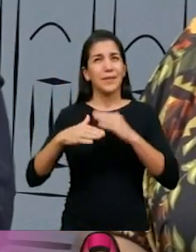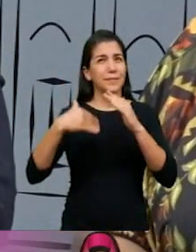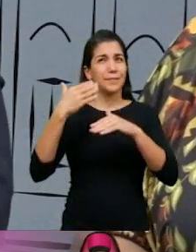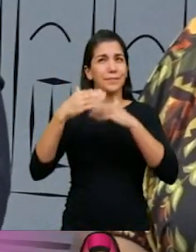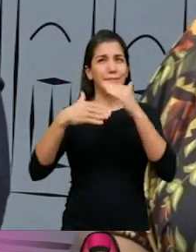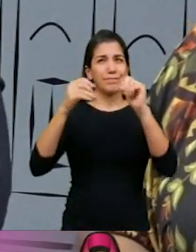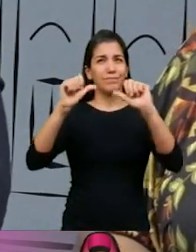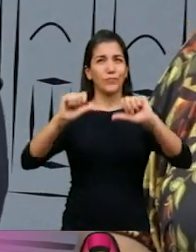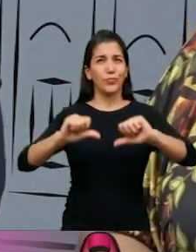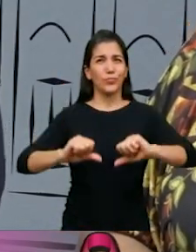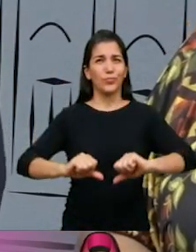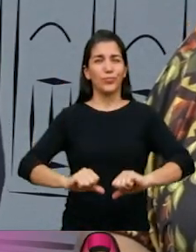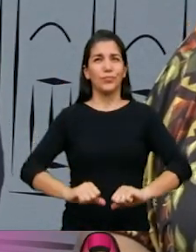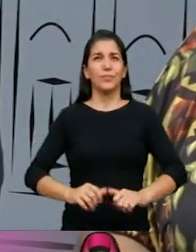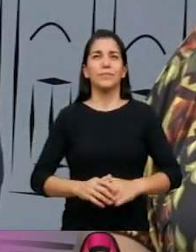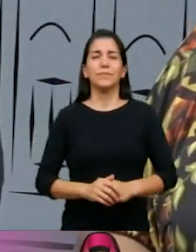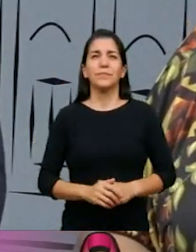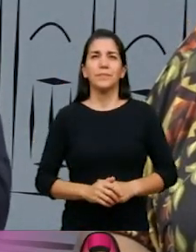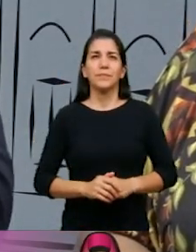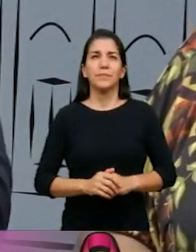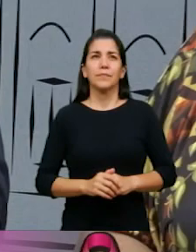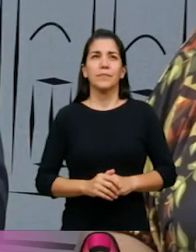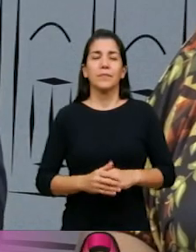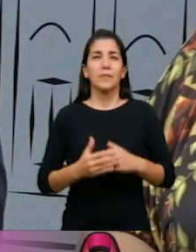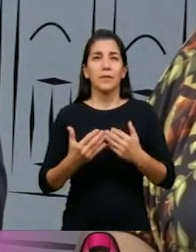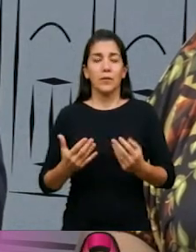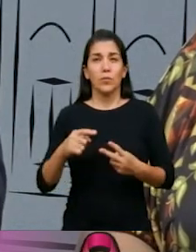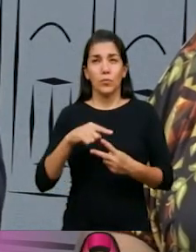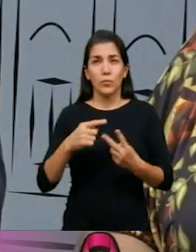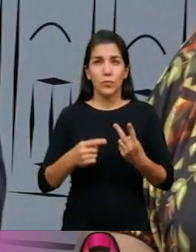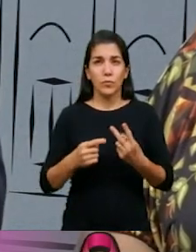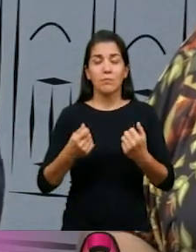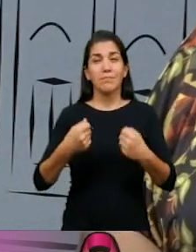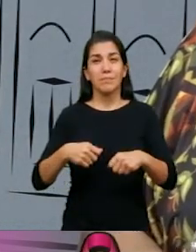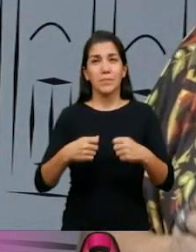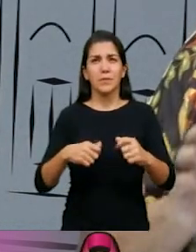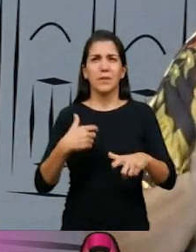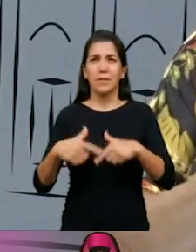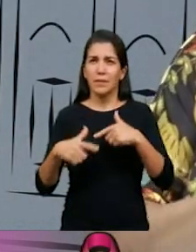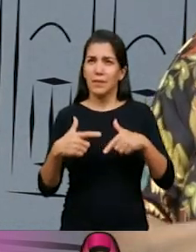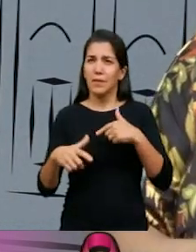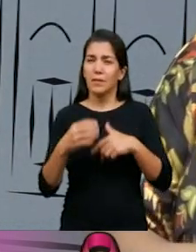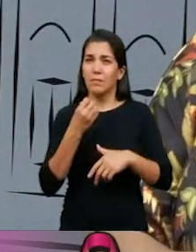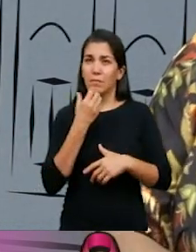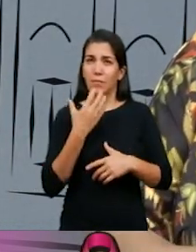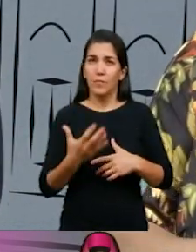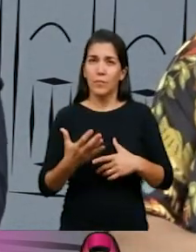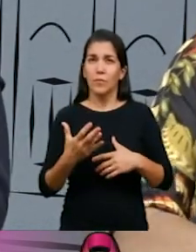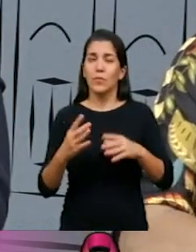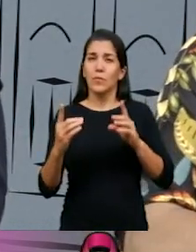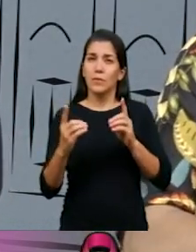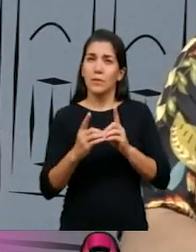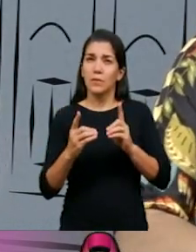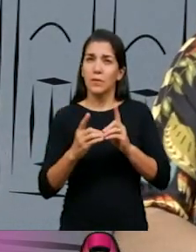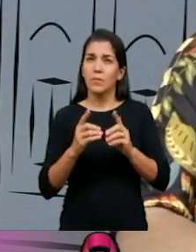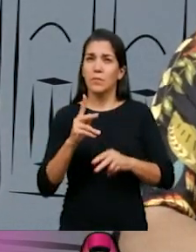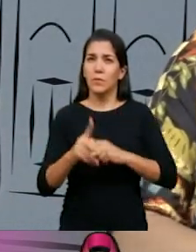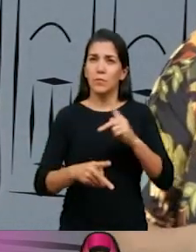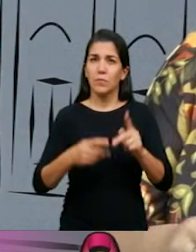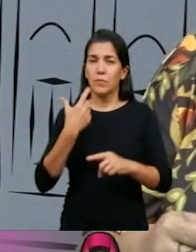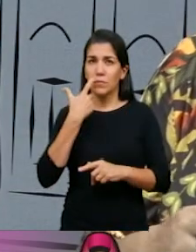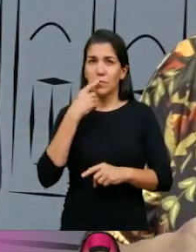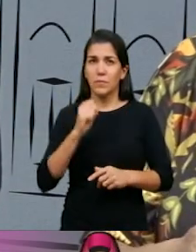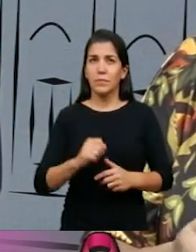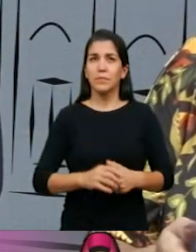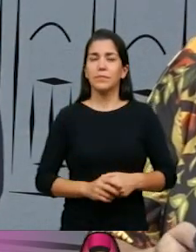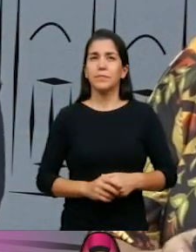os CAPs funcionando e funcionando bem são fundamentais para atenderem a população. E nós temos recebido,